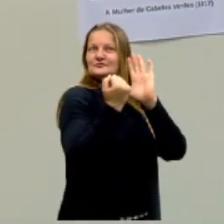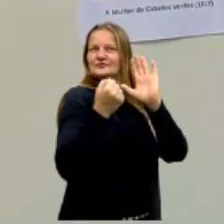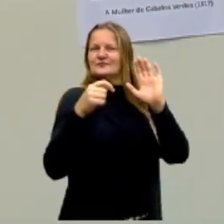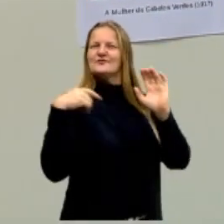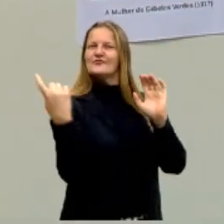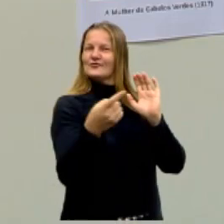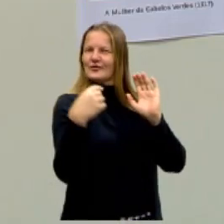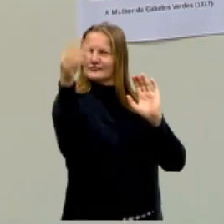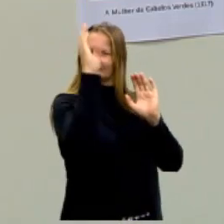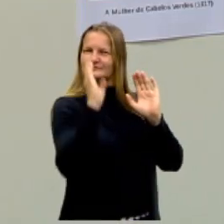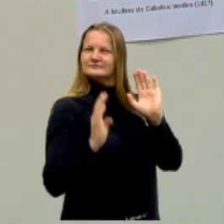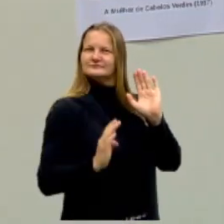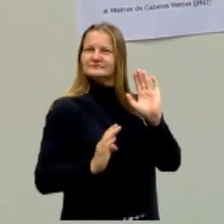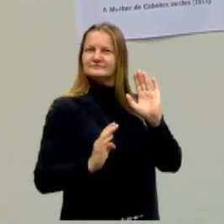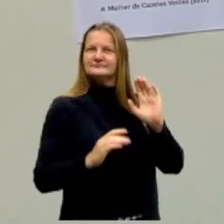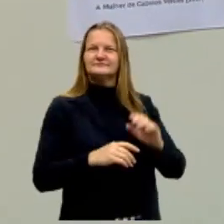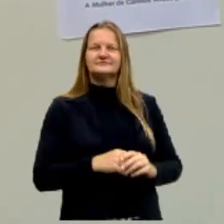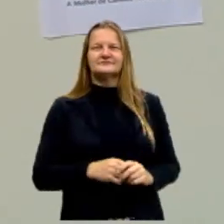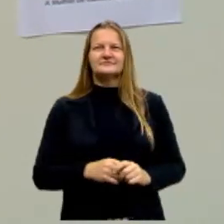nosso Brasil e